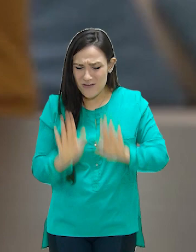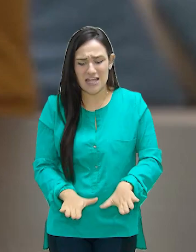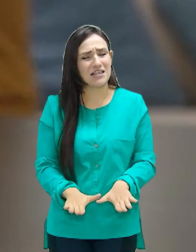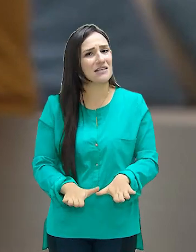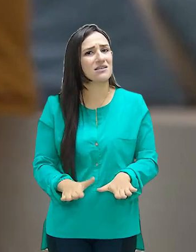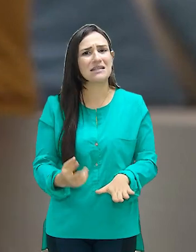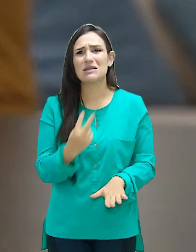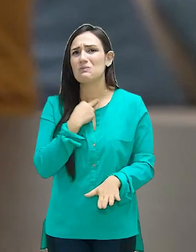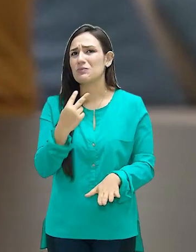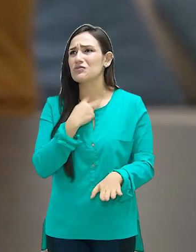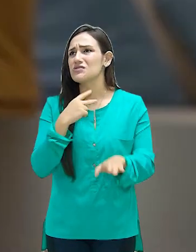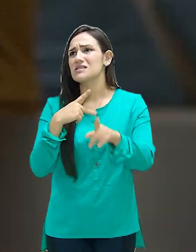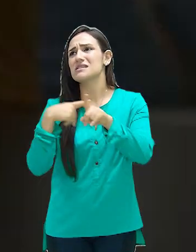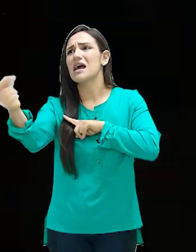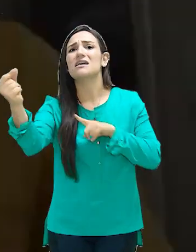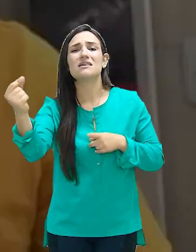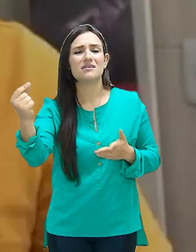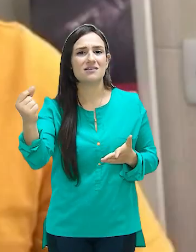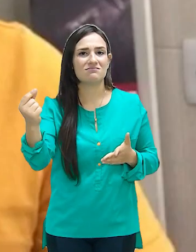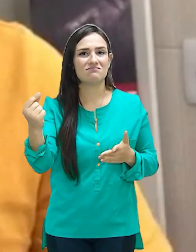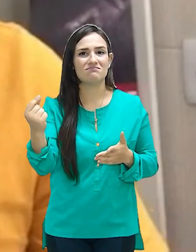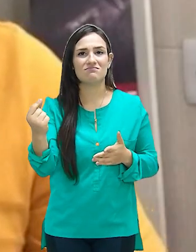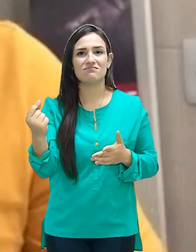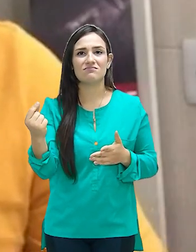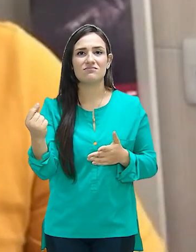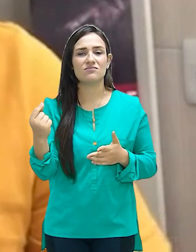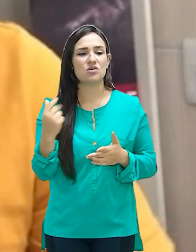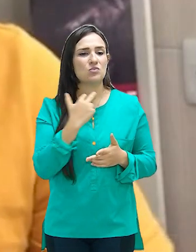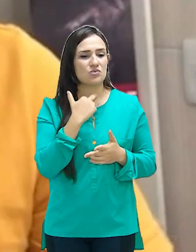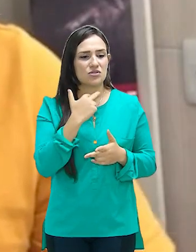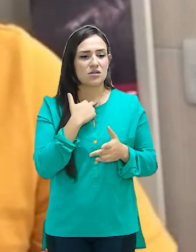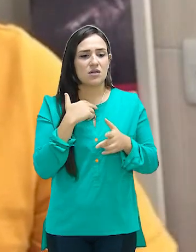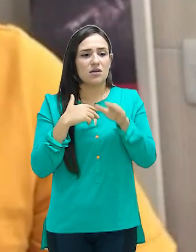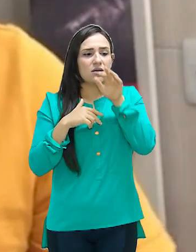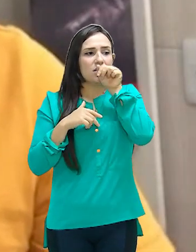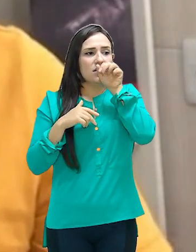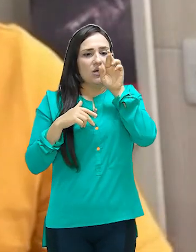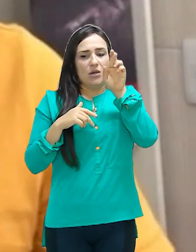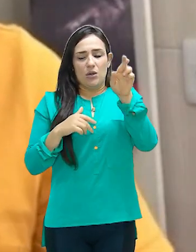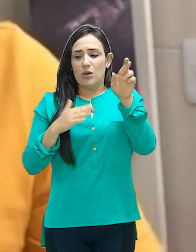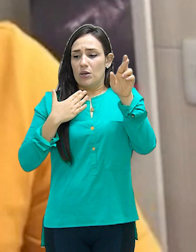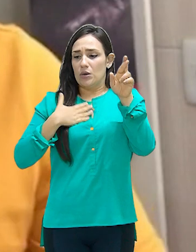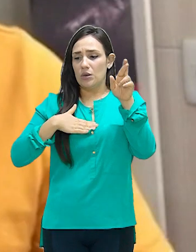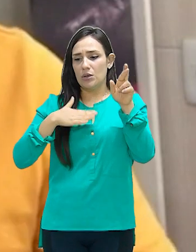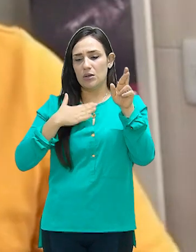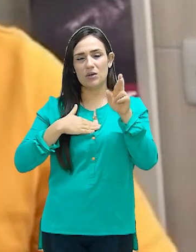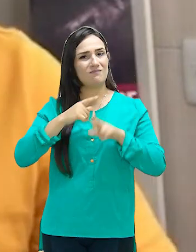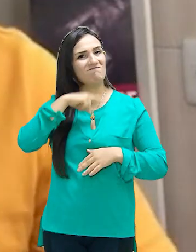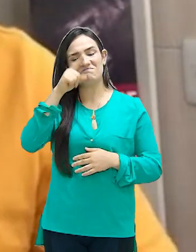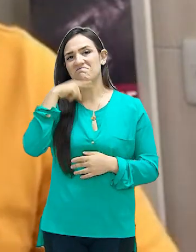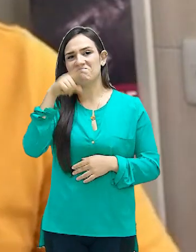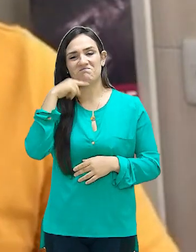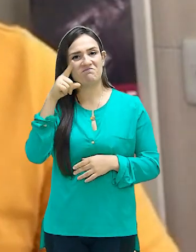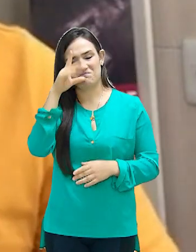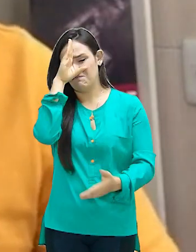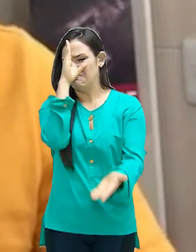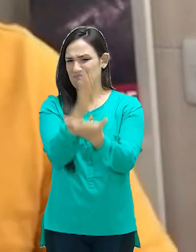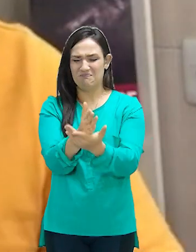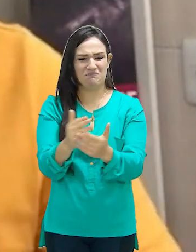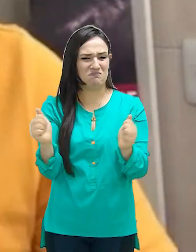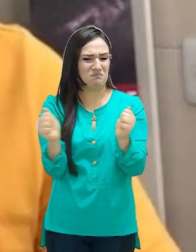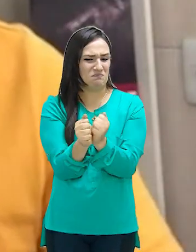dos dois tinha a possibilidade de sair para respirar, de dar uma volta para esfriar a cabeça,